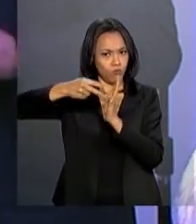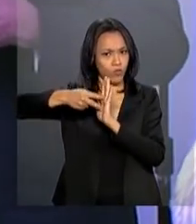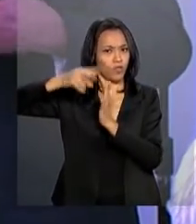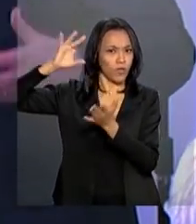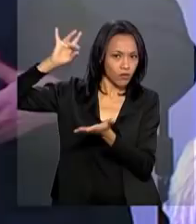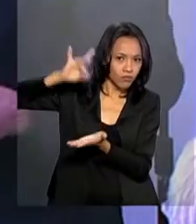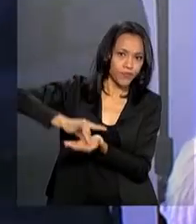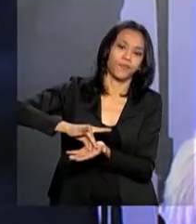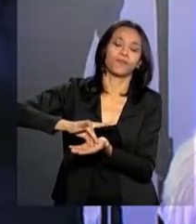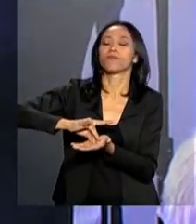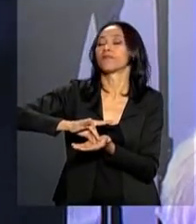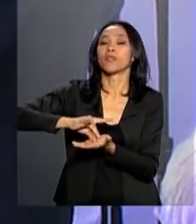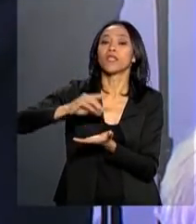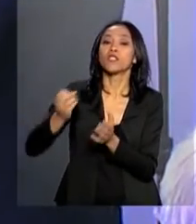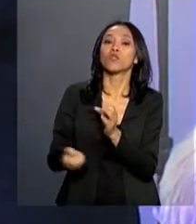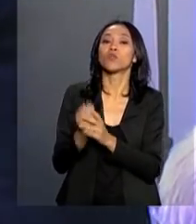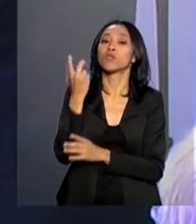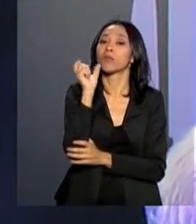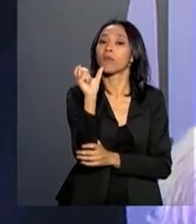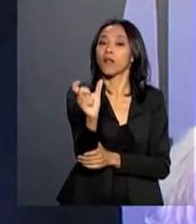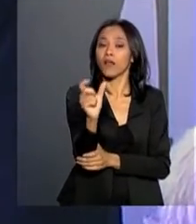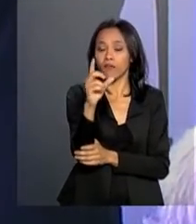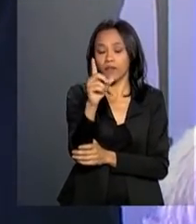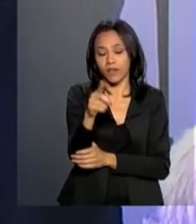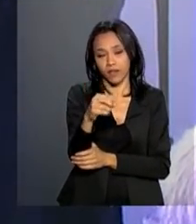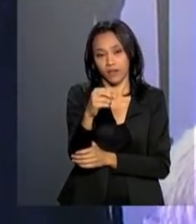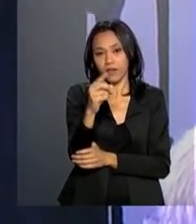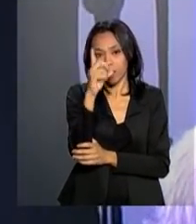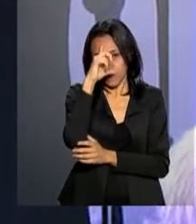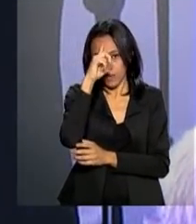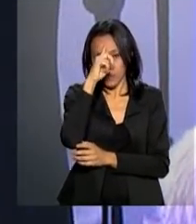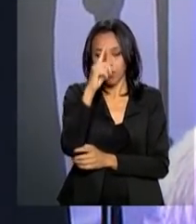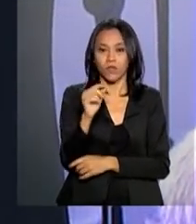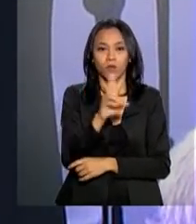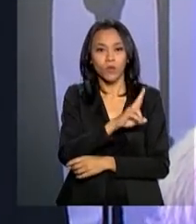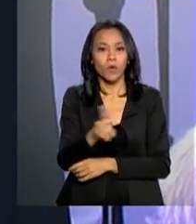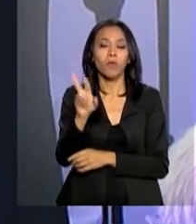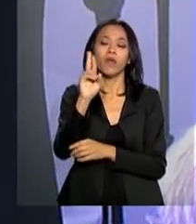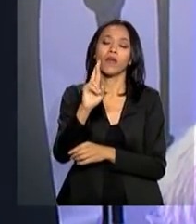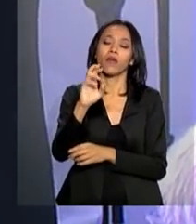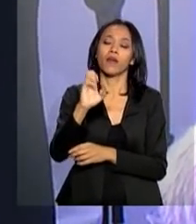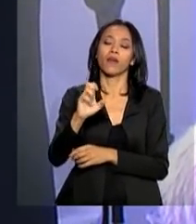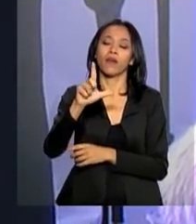original, que vem do latim religo, religare, não é?